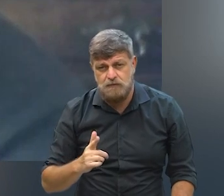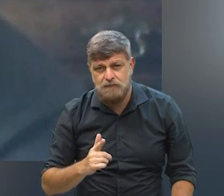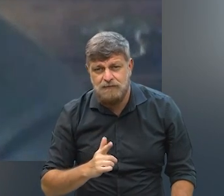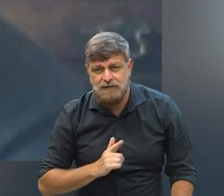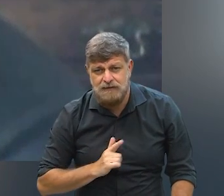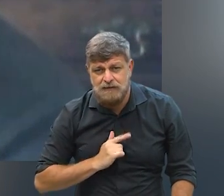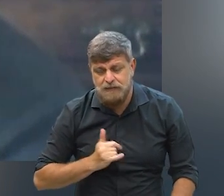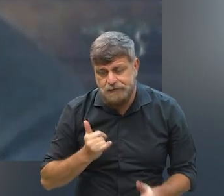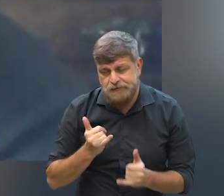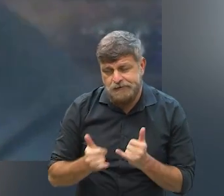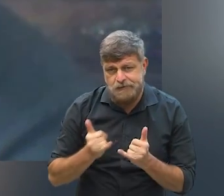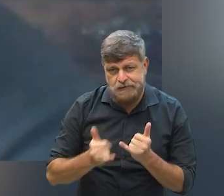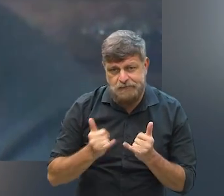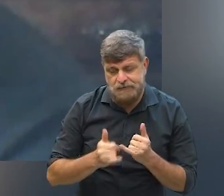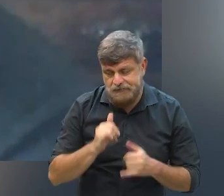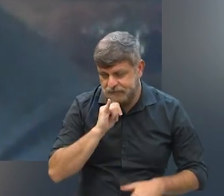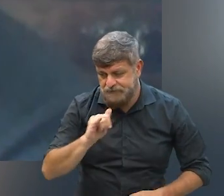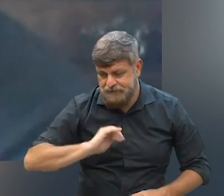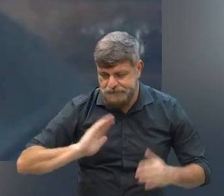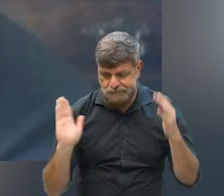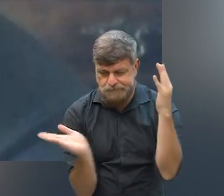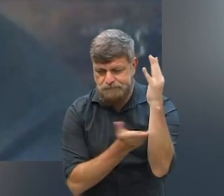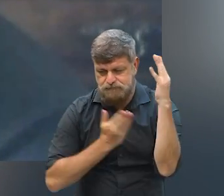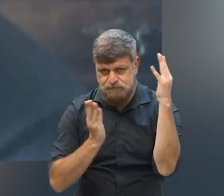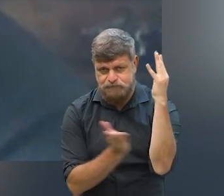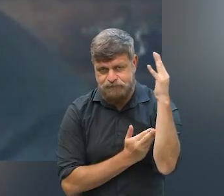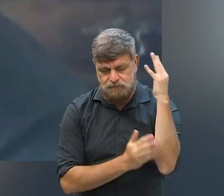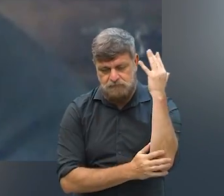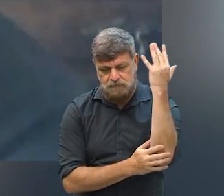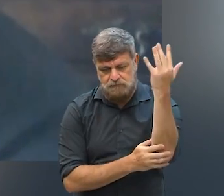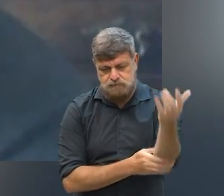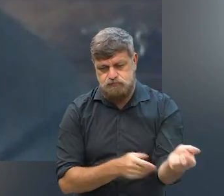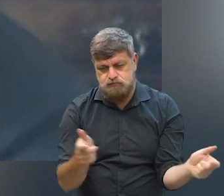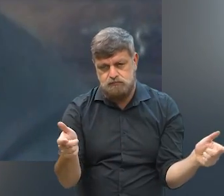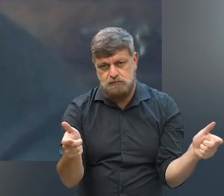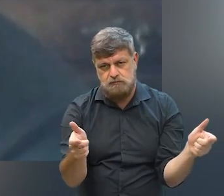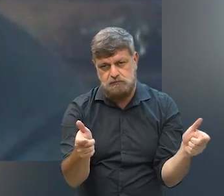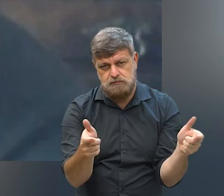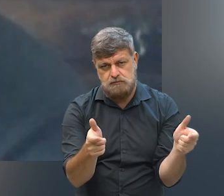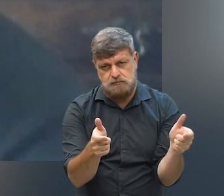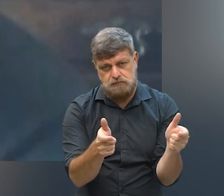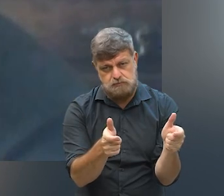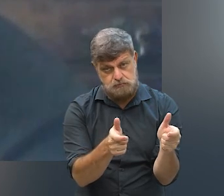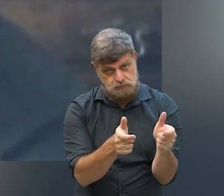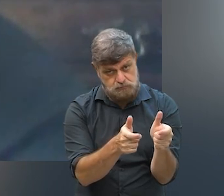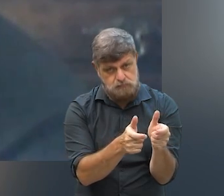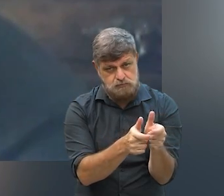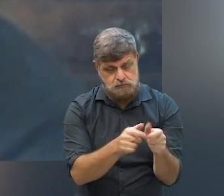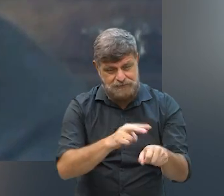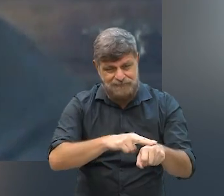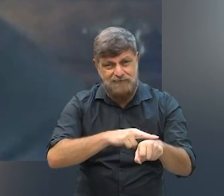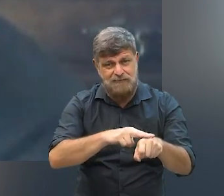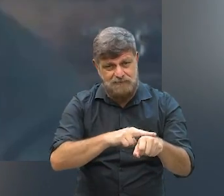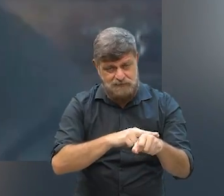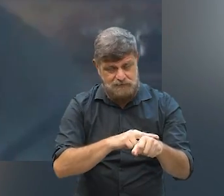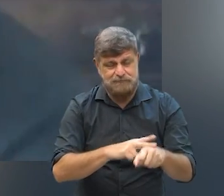eu quase disse abate, mas é quase isso, né? Uma redução de parcela muito grande